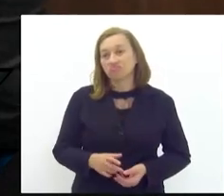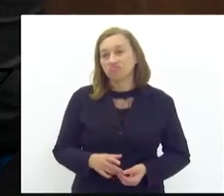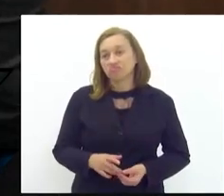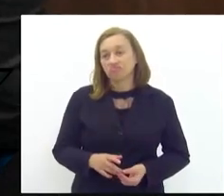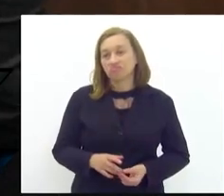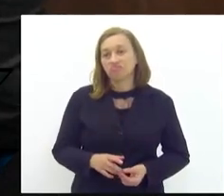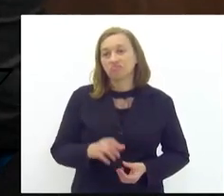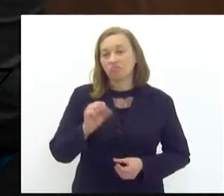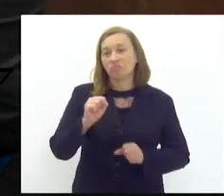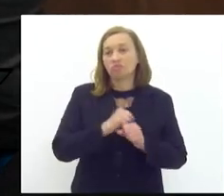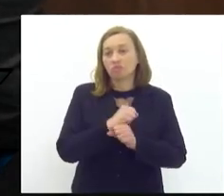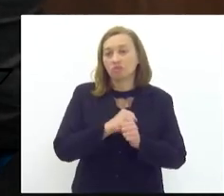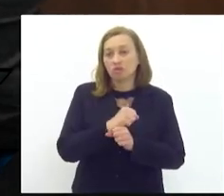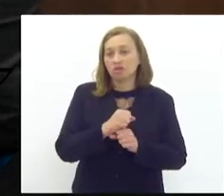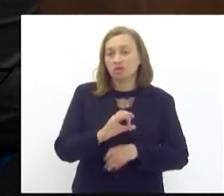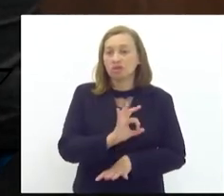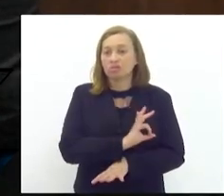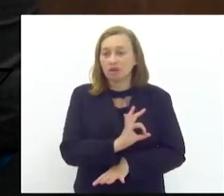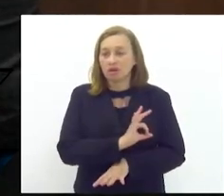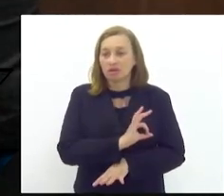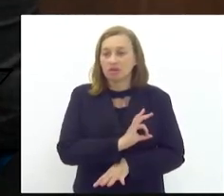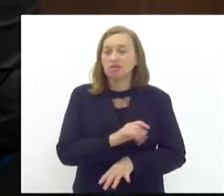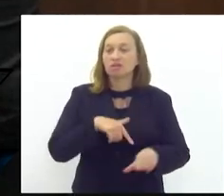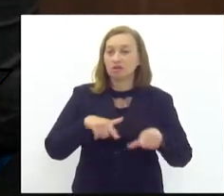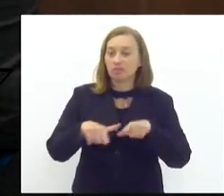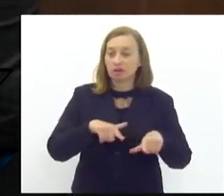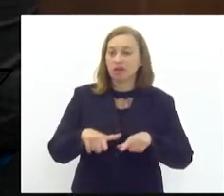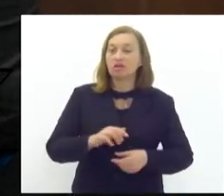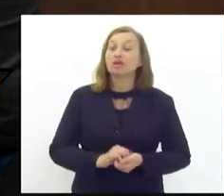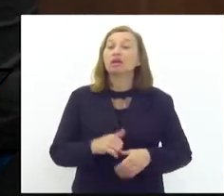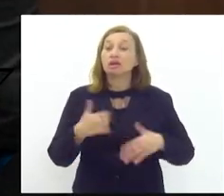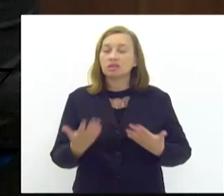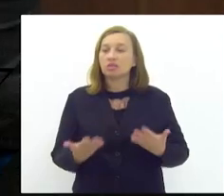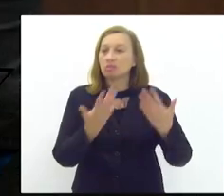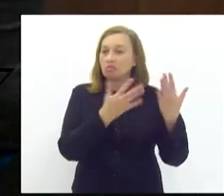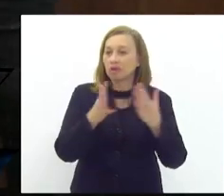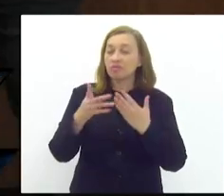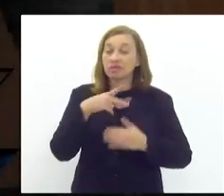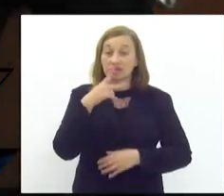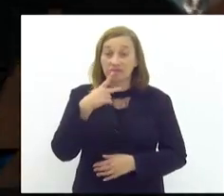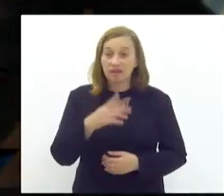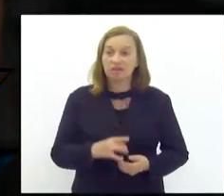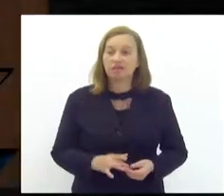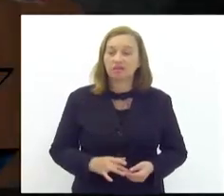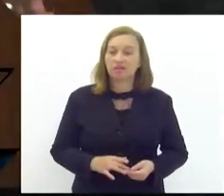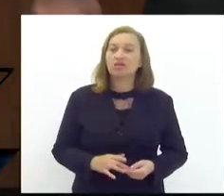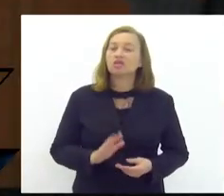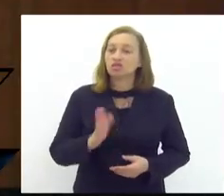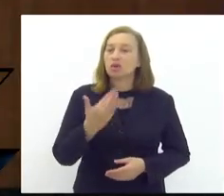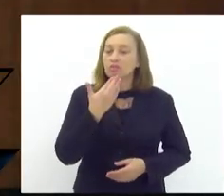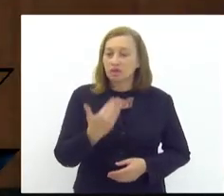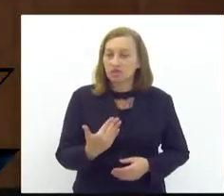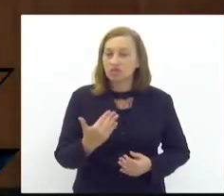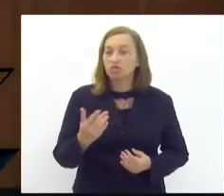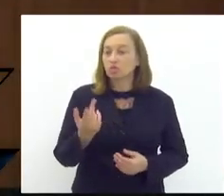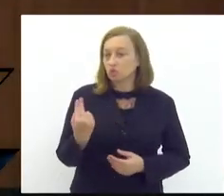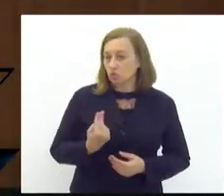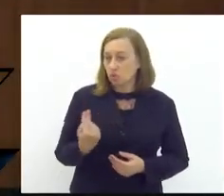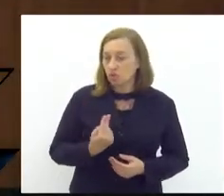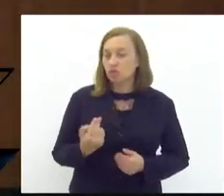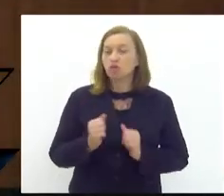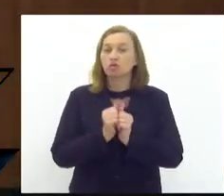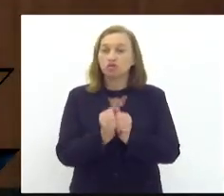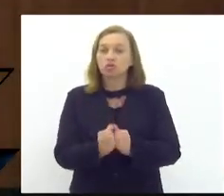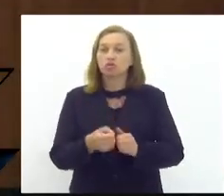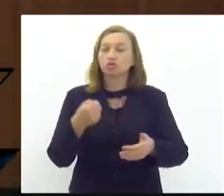os oito anos que eu passei ali na Polícia Militar o senhor na Polícia Civil Então quero que parabenizar e dizer que já pedia com o autoria que nós estamos